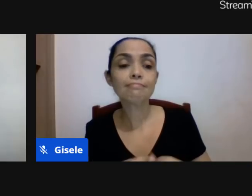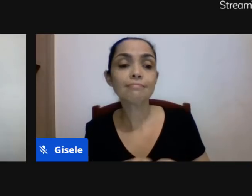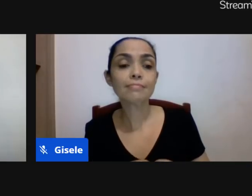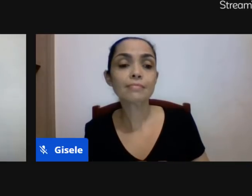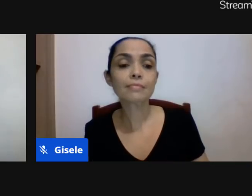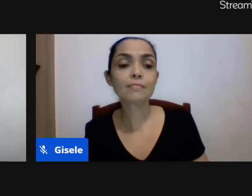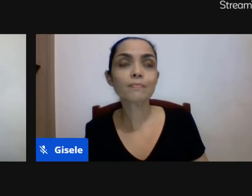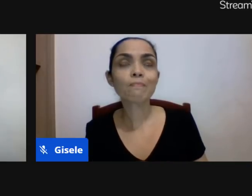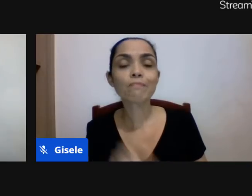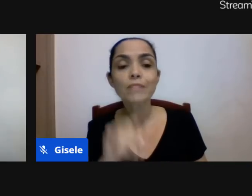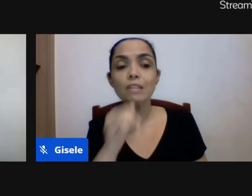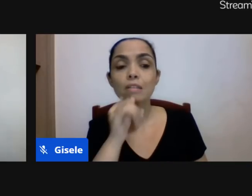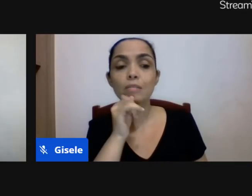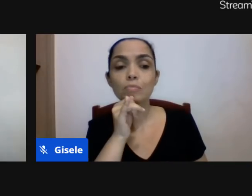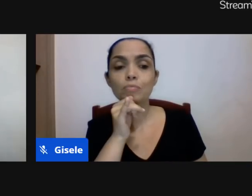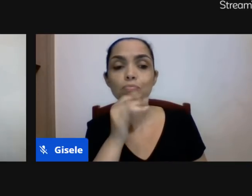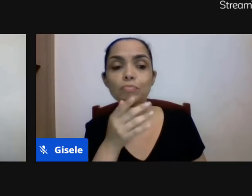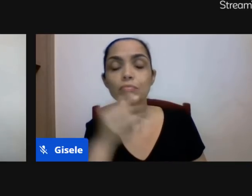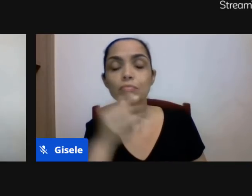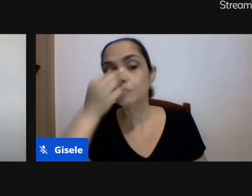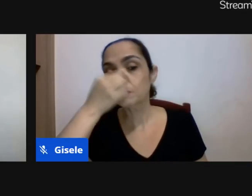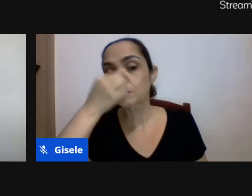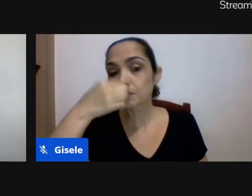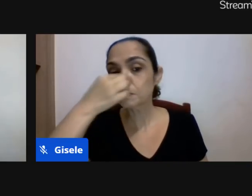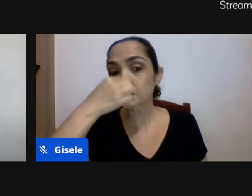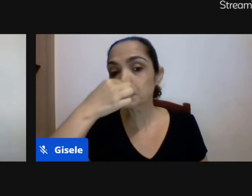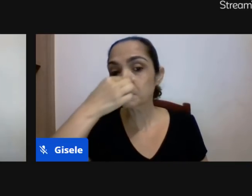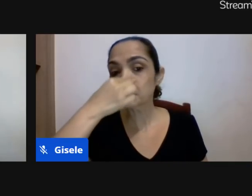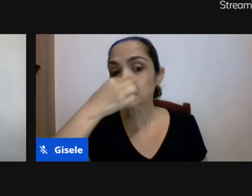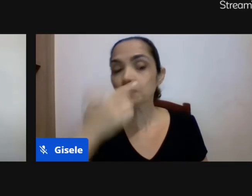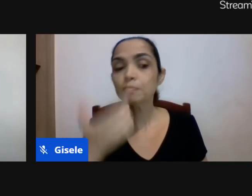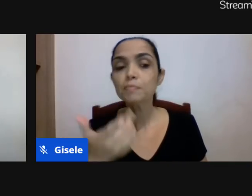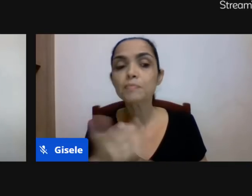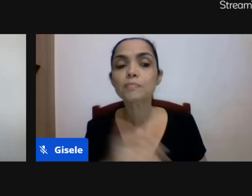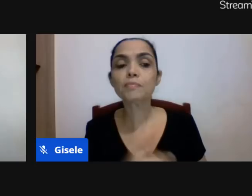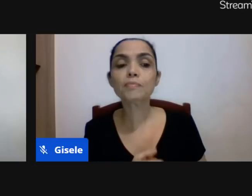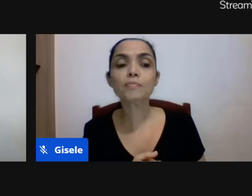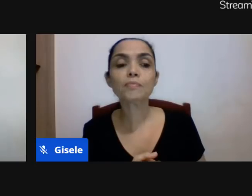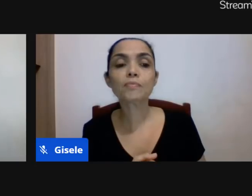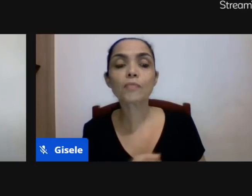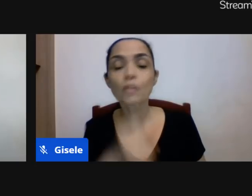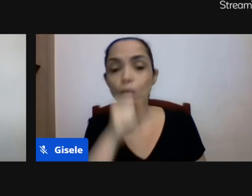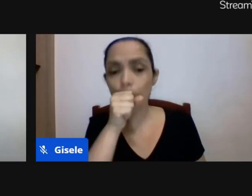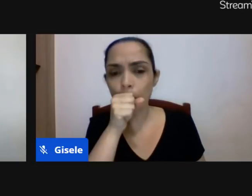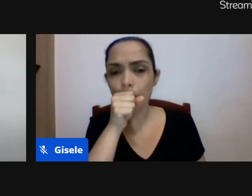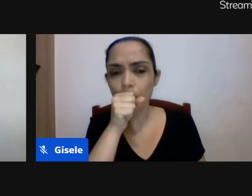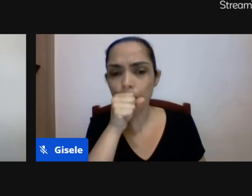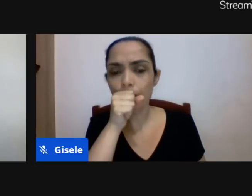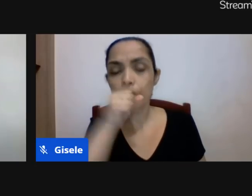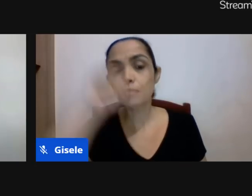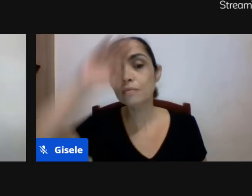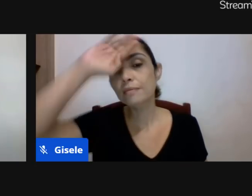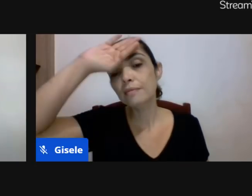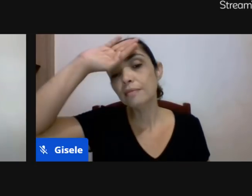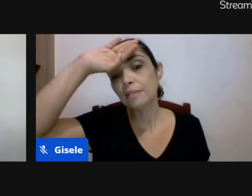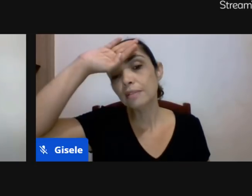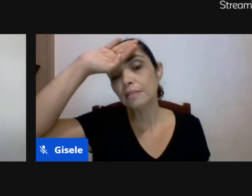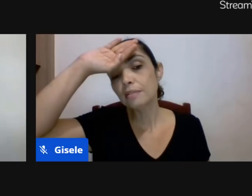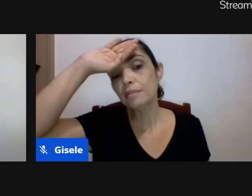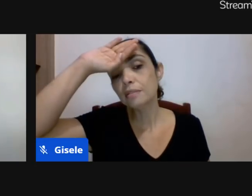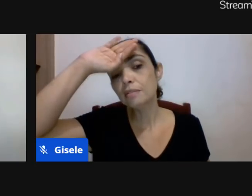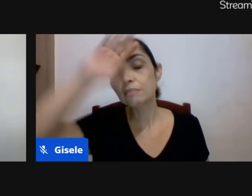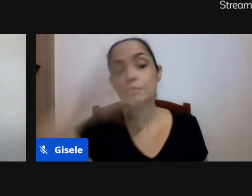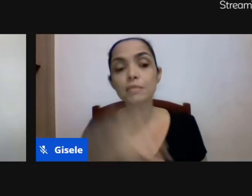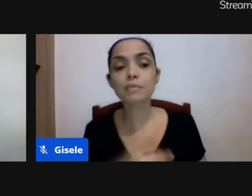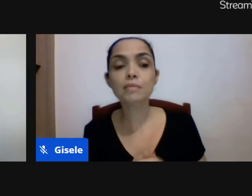sintomas respiratórios, sintomas gripais, né? Em geral, tem que se questionar tosse, febre. Um